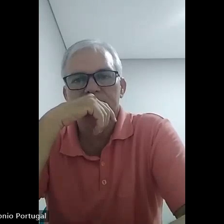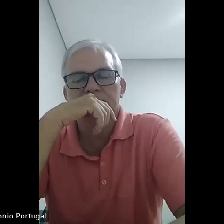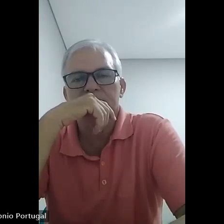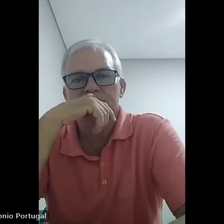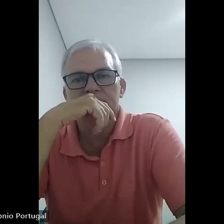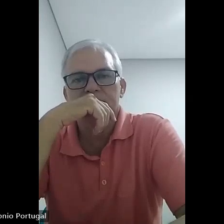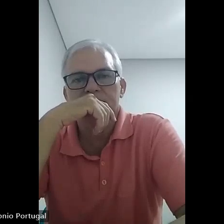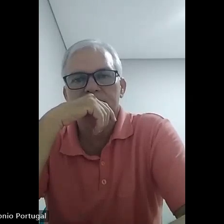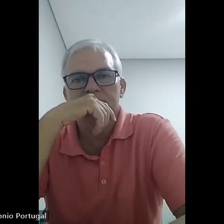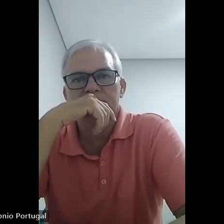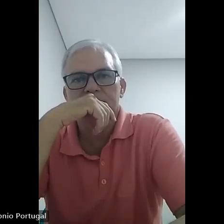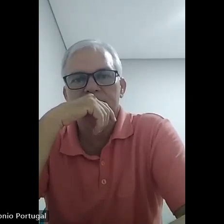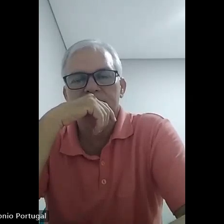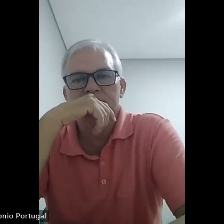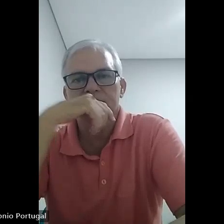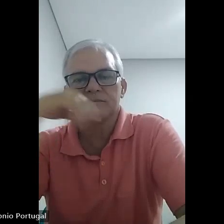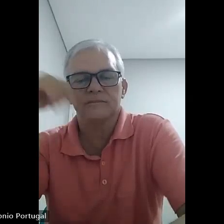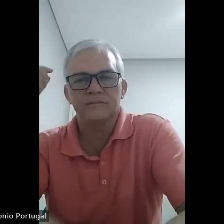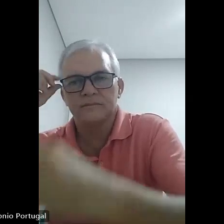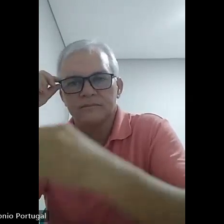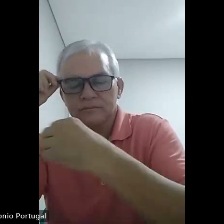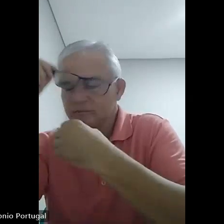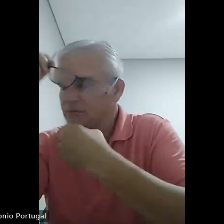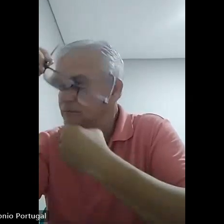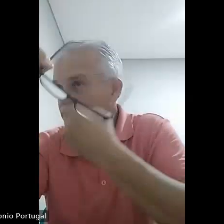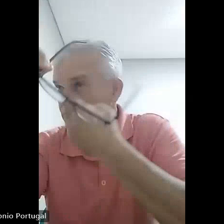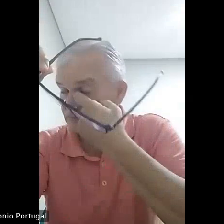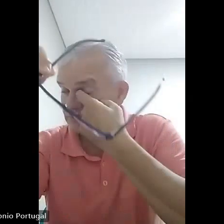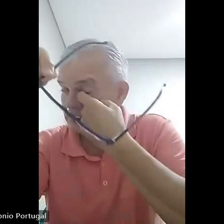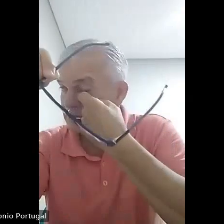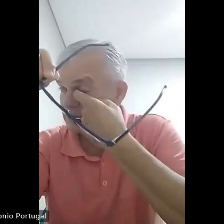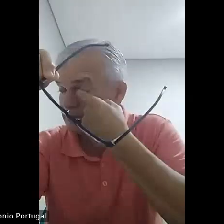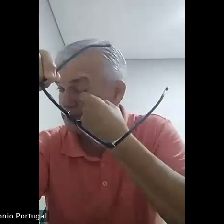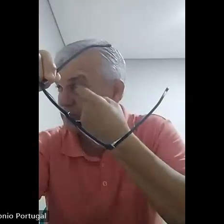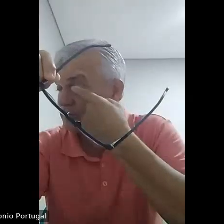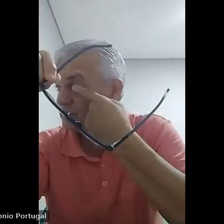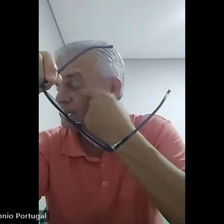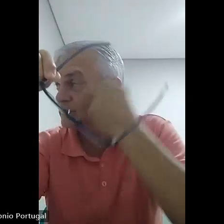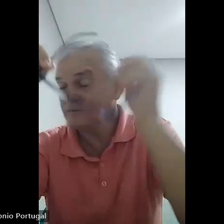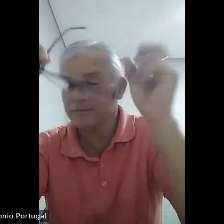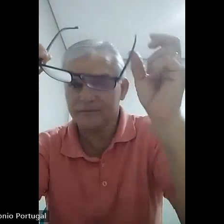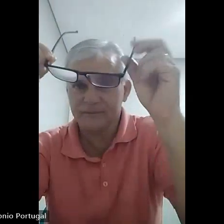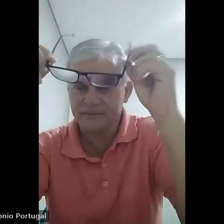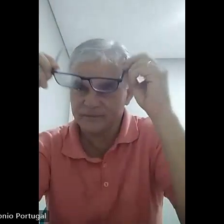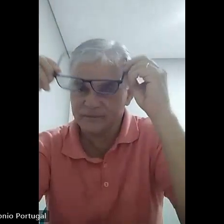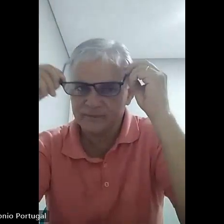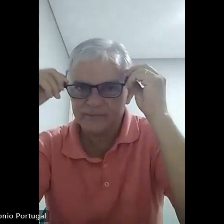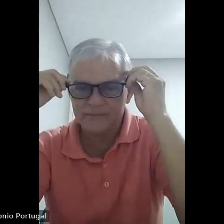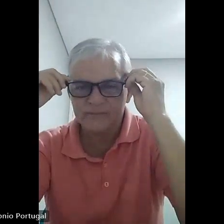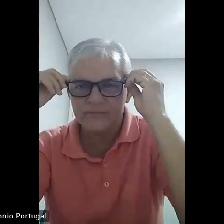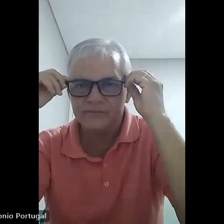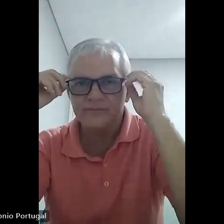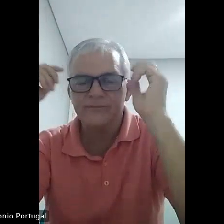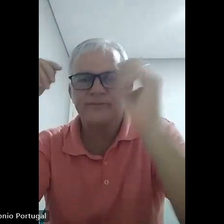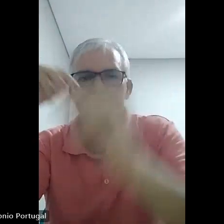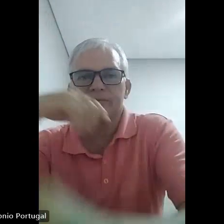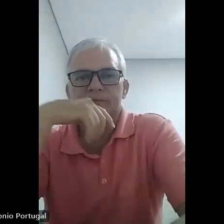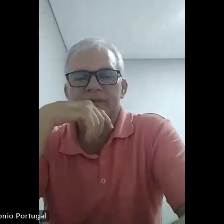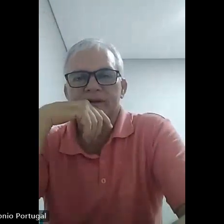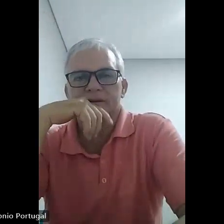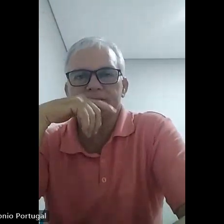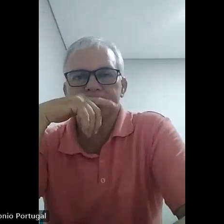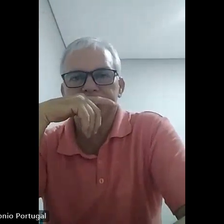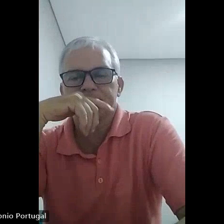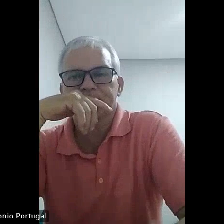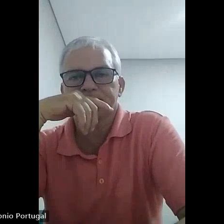em Hidráulica pela Universidade de São Paulo, em 94. Especialista em Estudos e Projetos IPCH